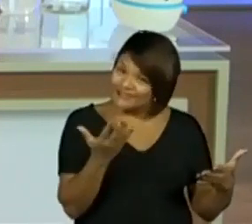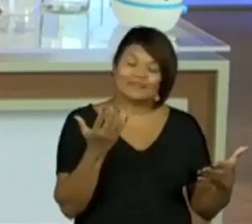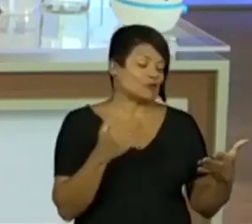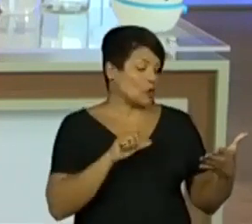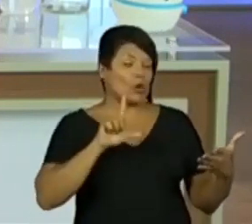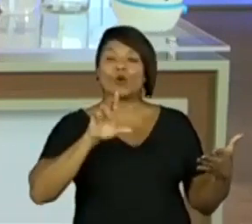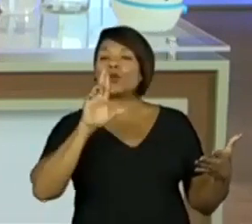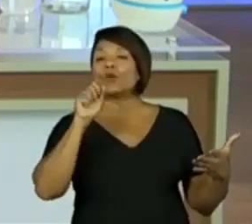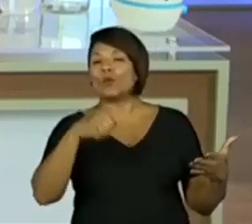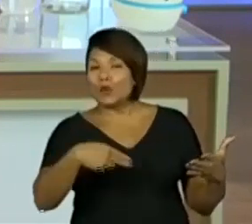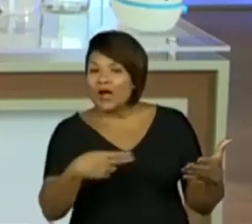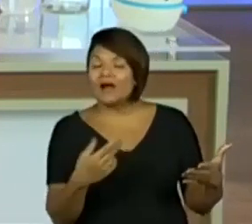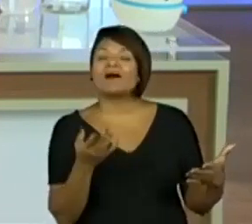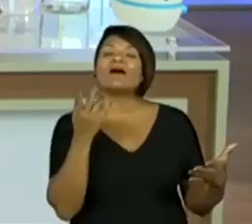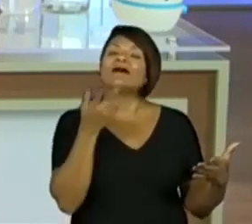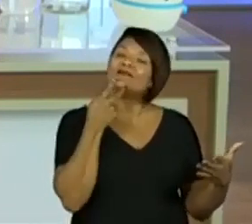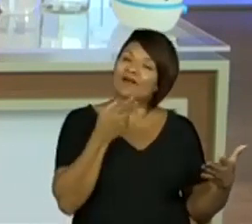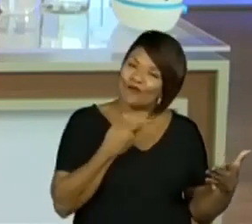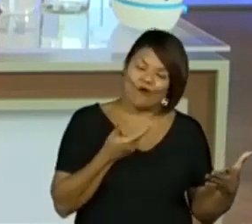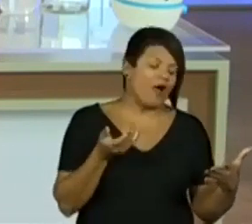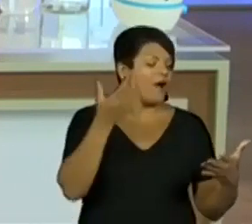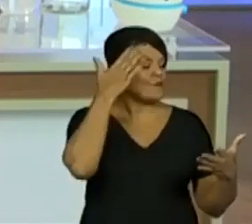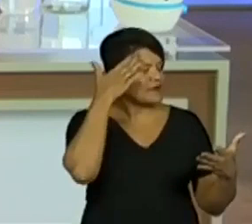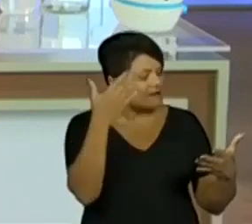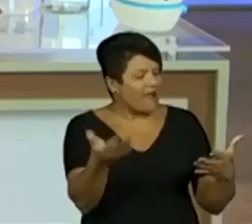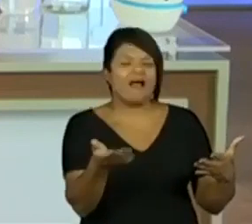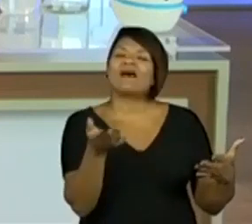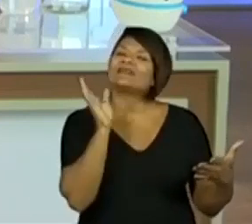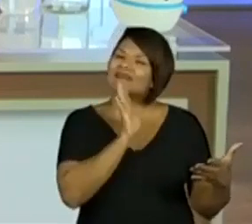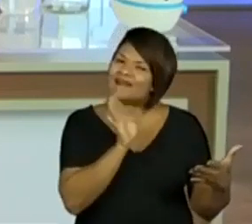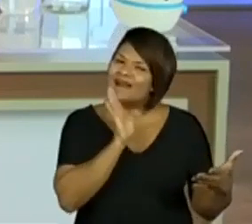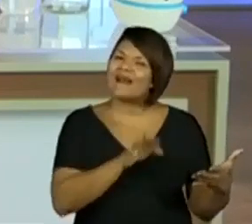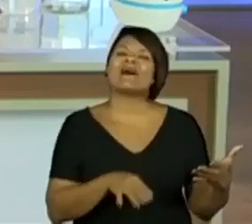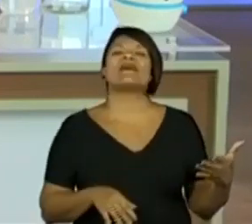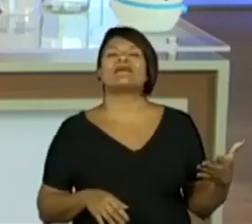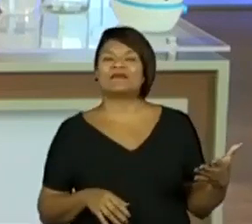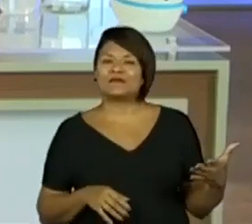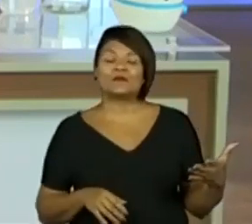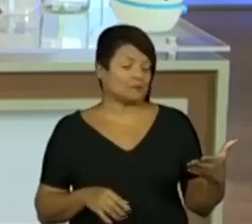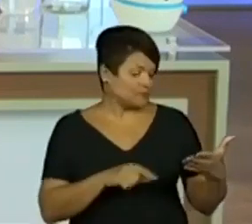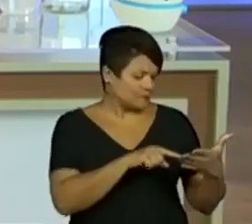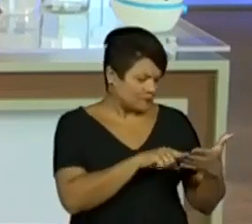também está achando a aula muito legal. Obrigado, Luan. Obrigado, Victor.